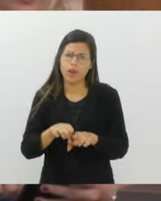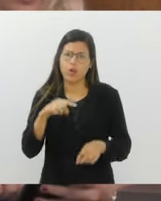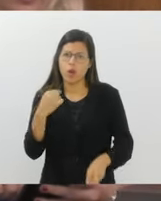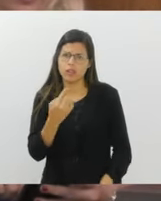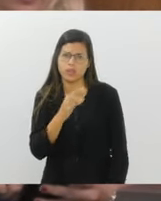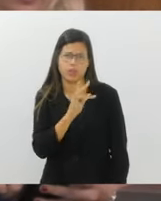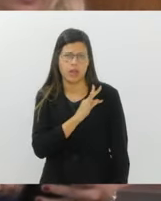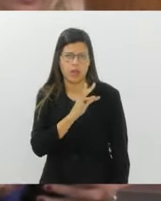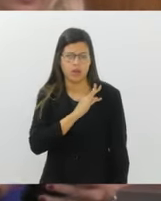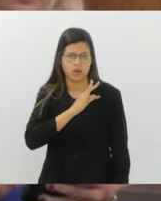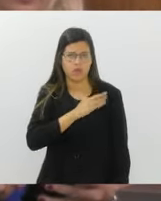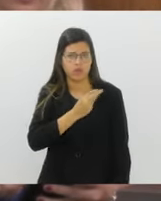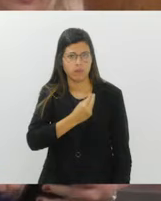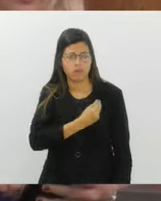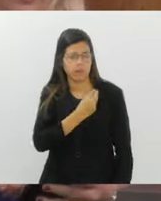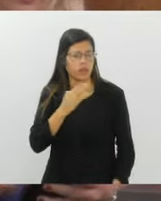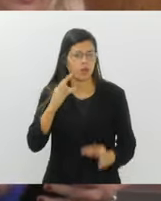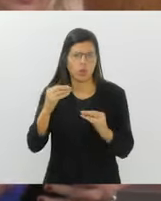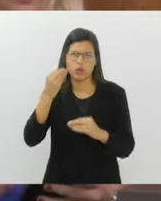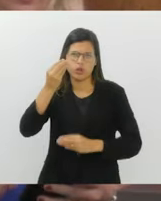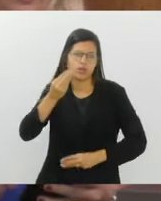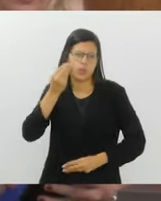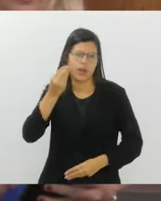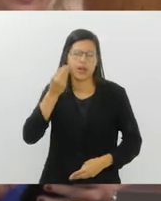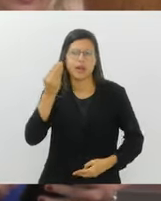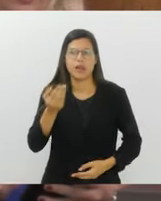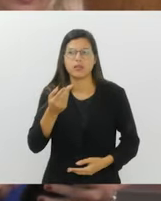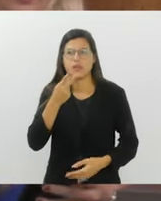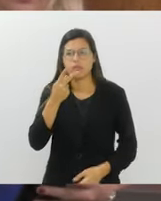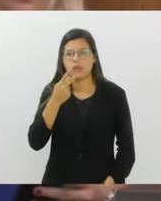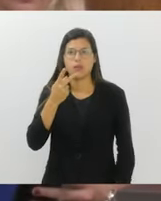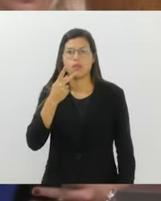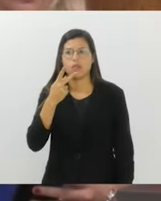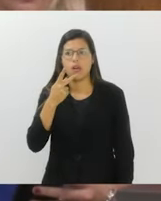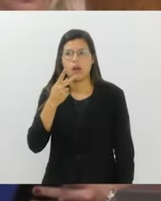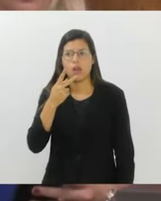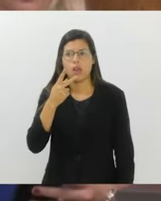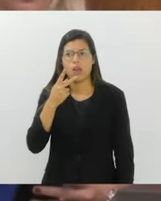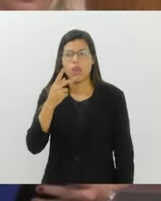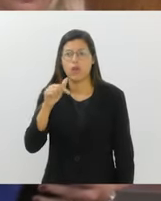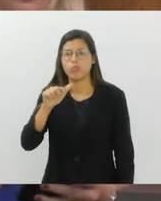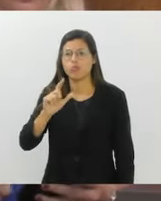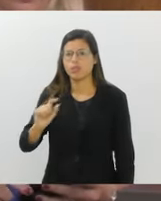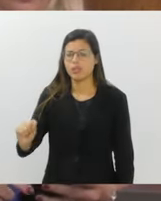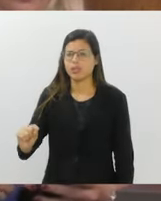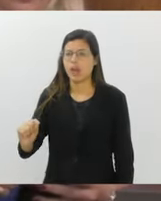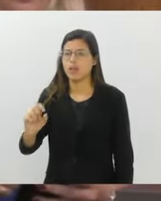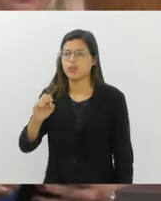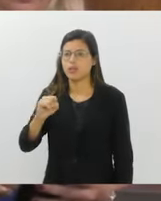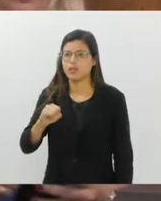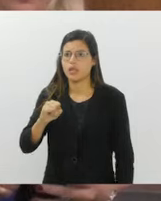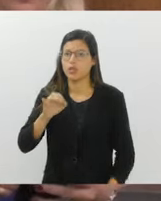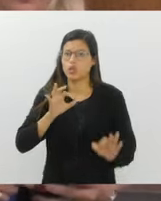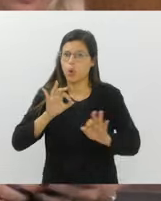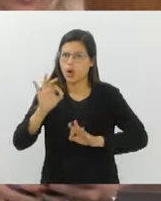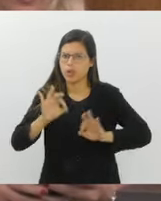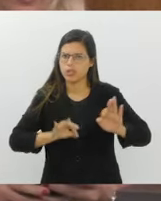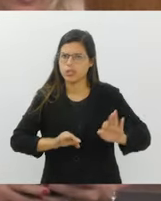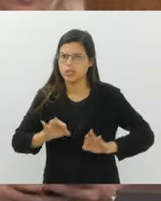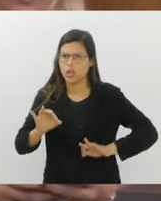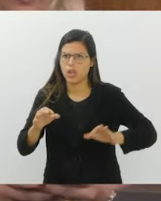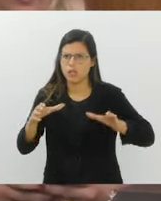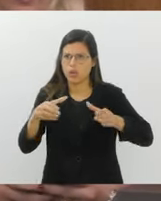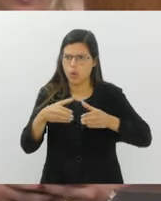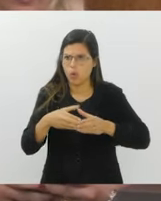vida toda é isso. Então, quero dizer que assim, saio satisfeito se a gente montar essa comissão. Se a